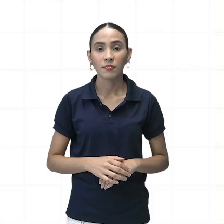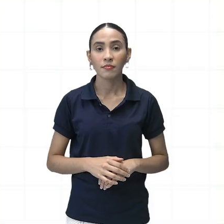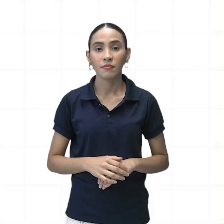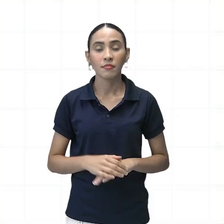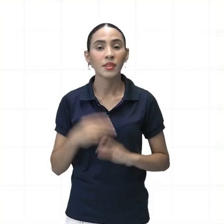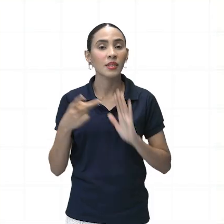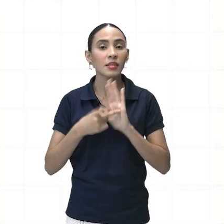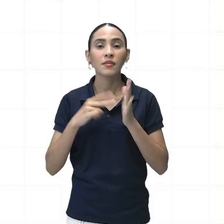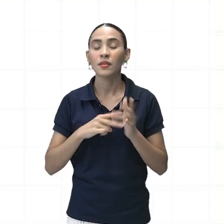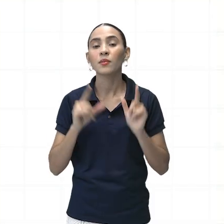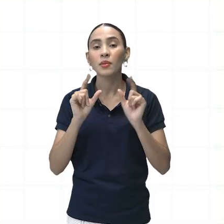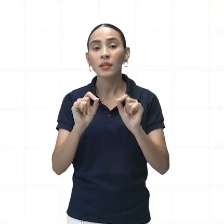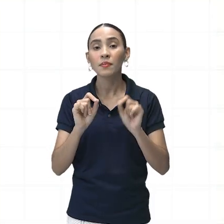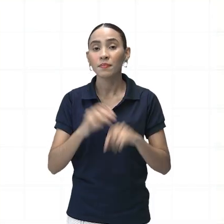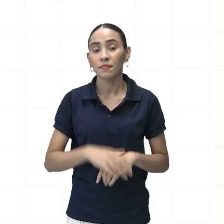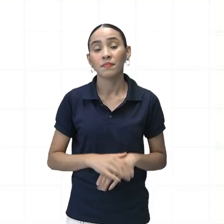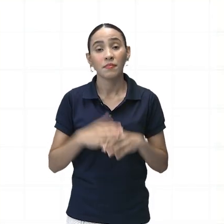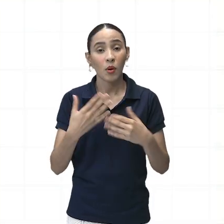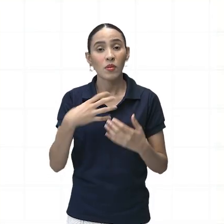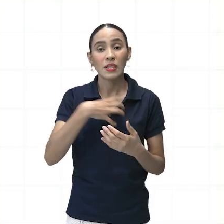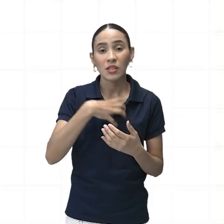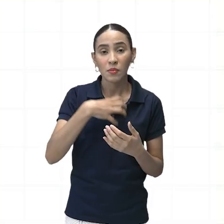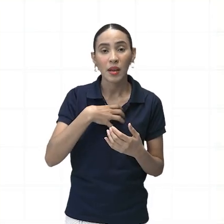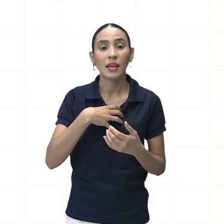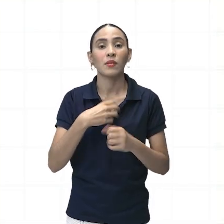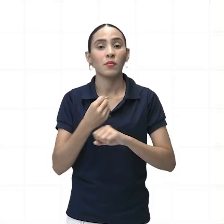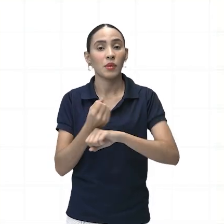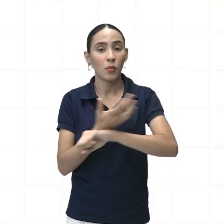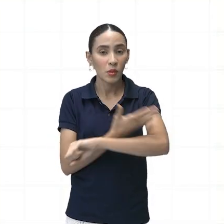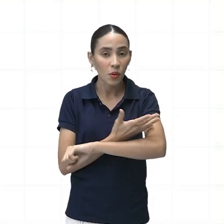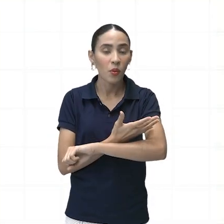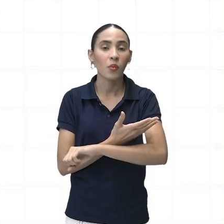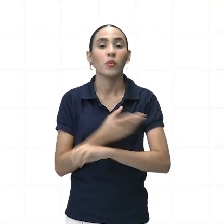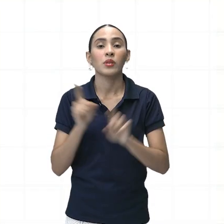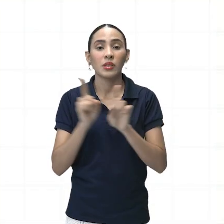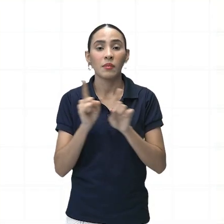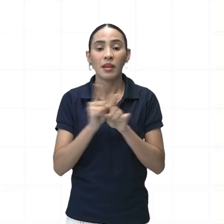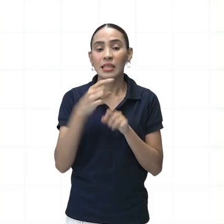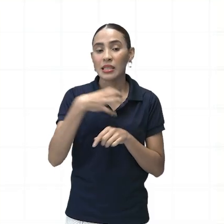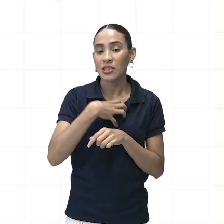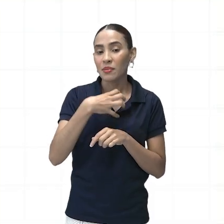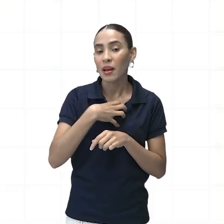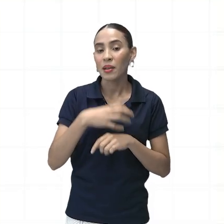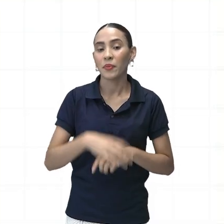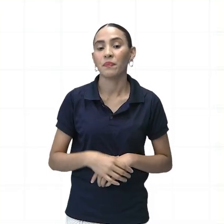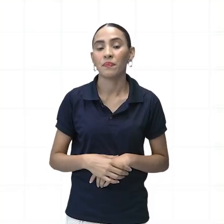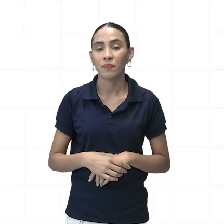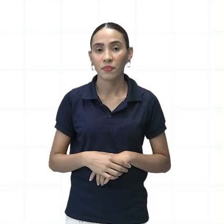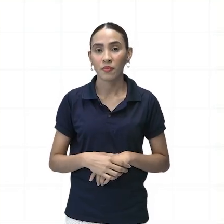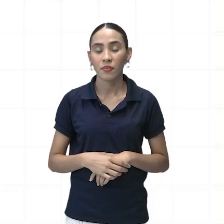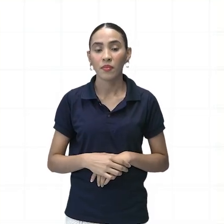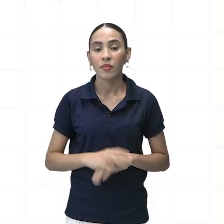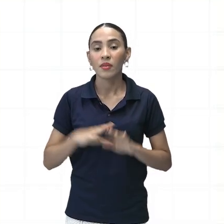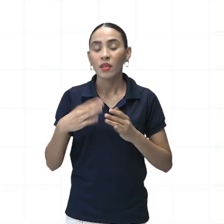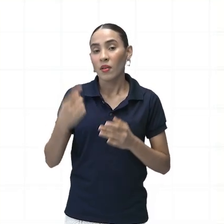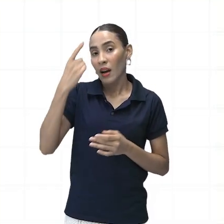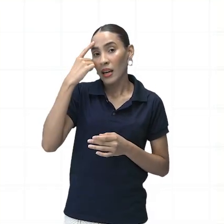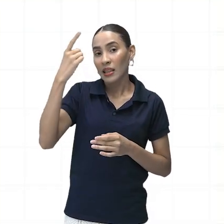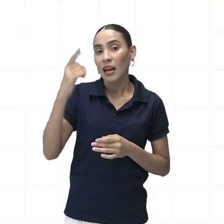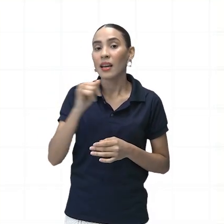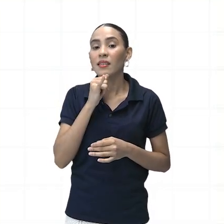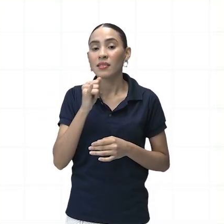Empiria significa o quê? Dos sentimentos, do sentido. Aqui, na ideia